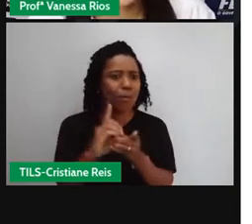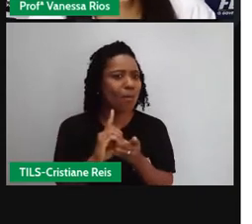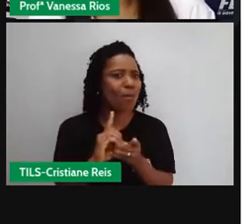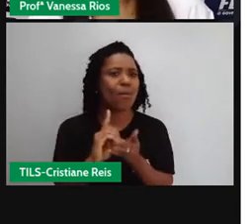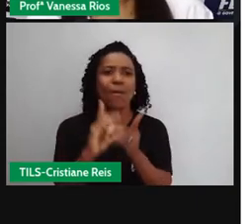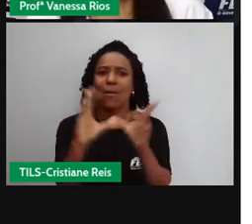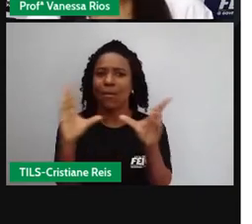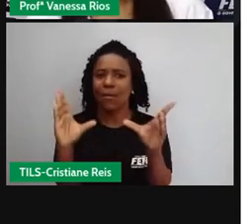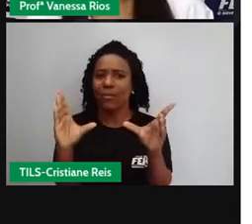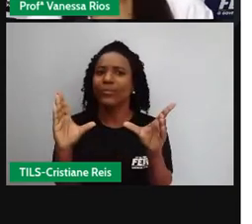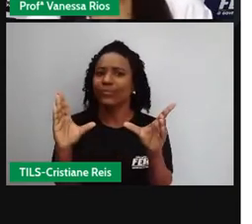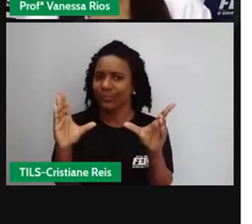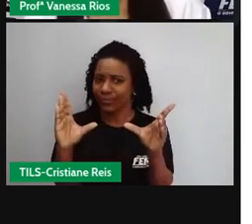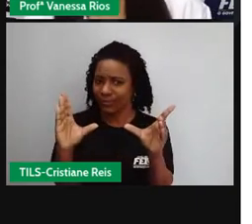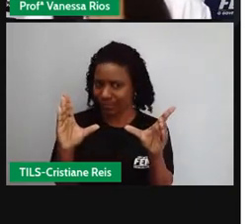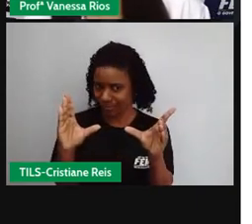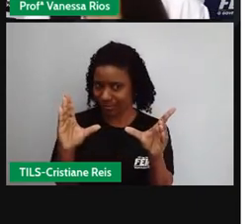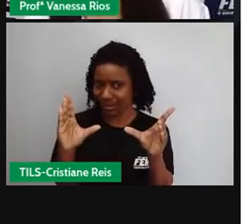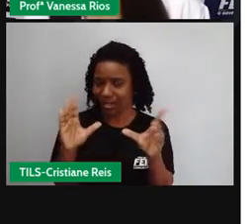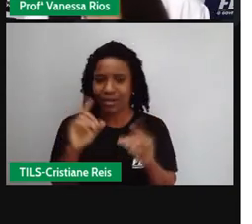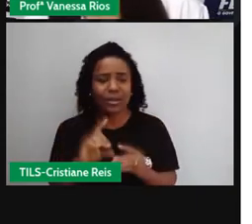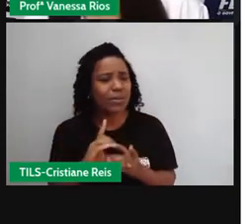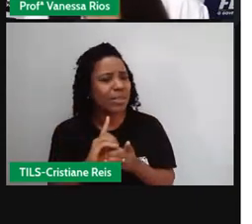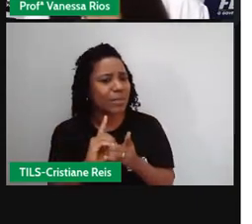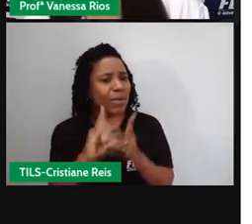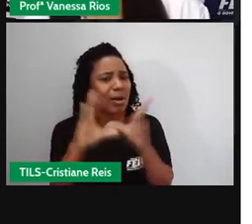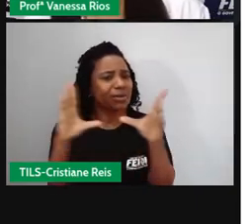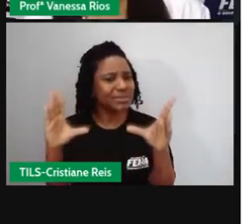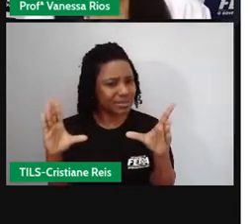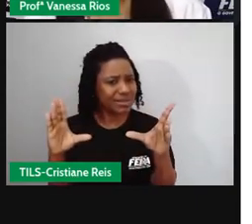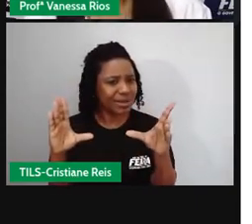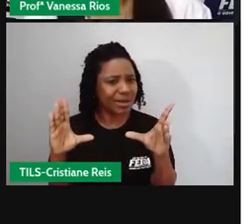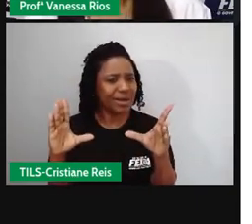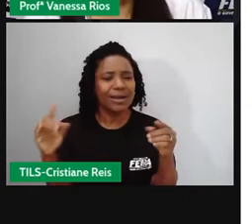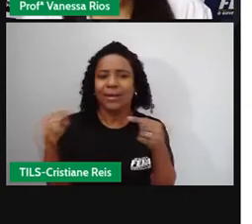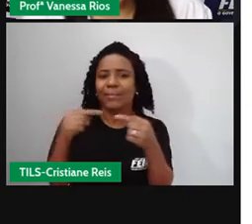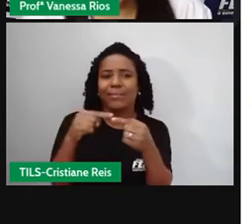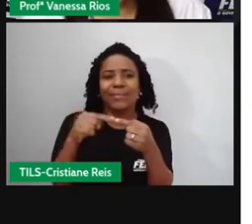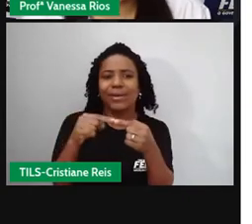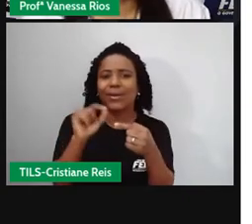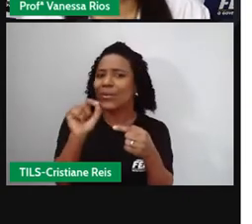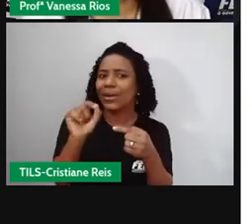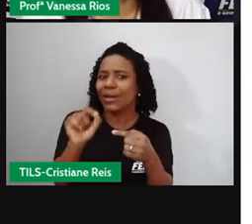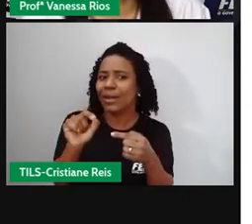votar? Qual a relação da democracia aí com o voto?